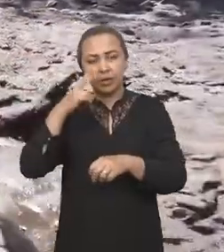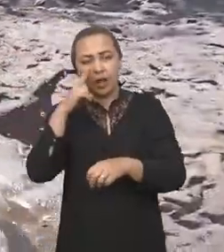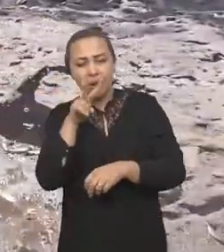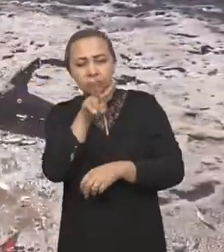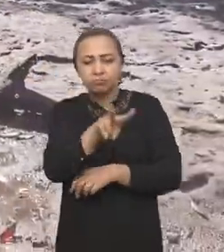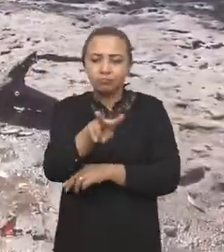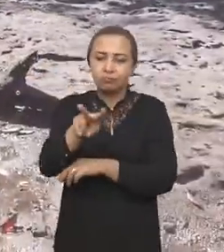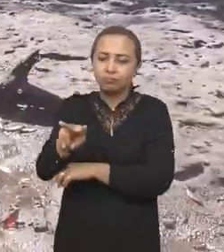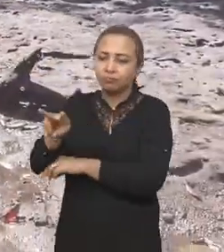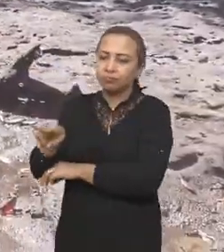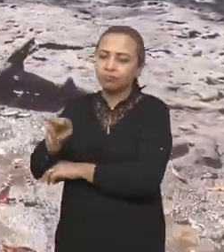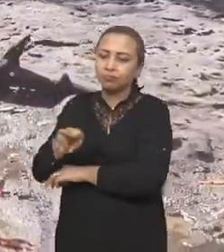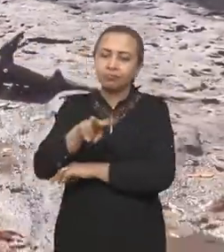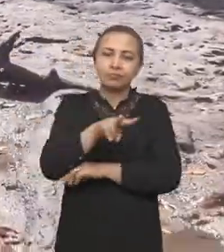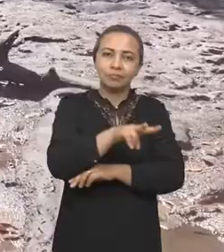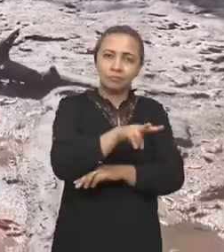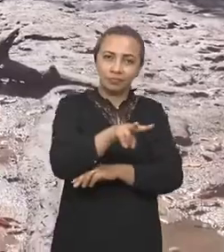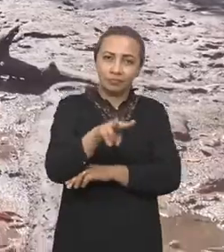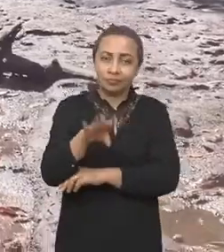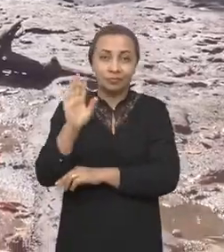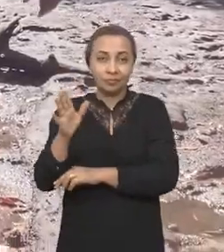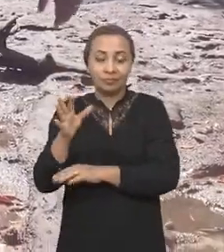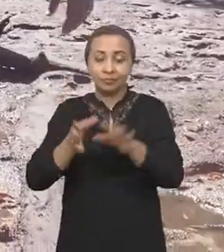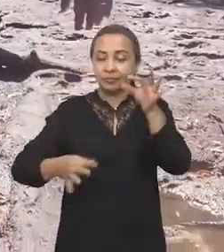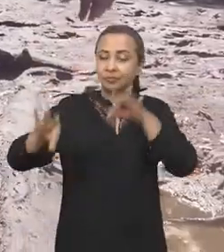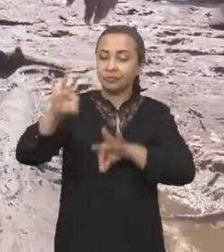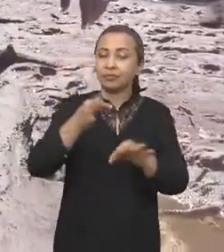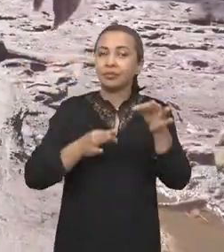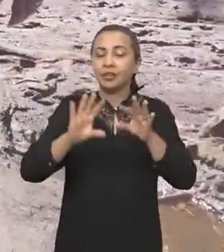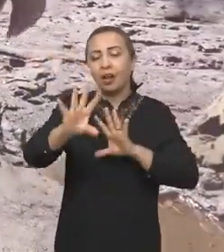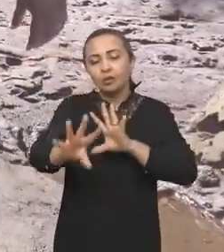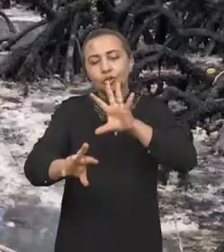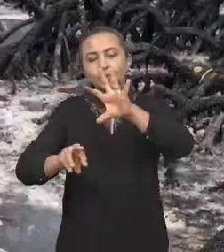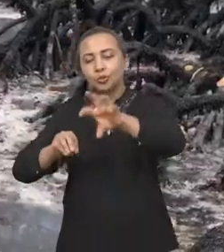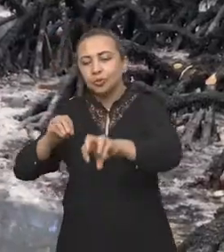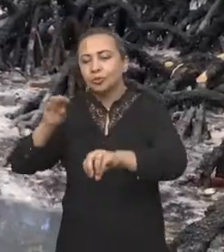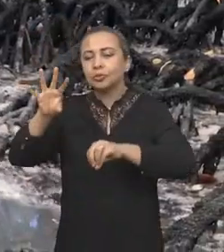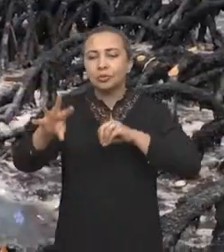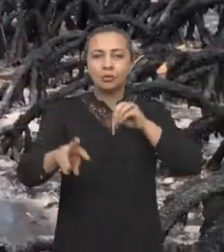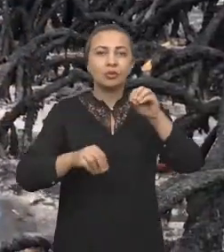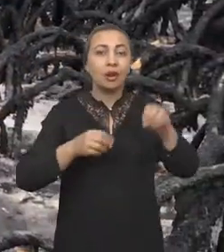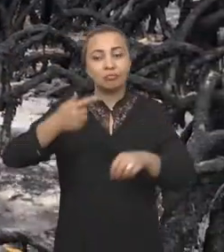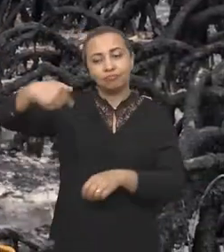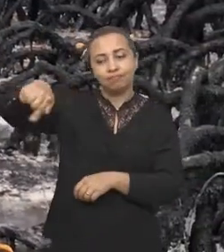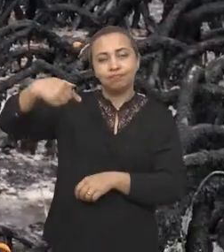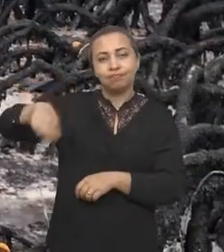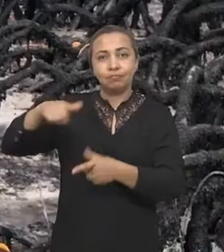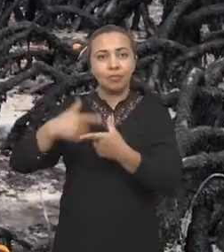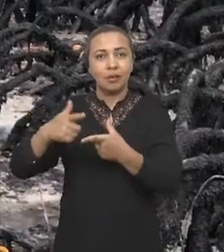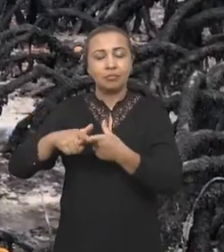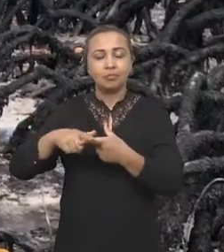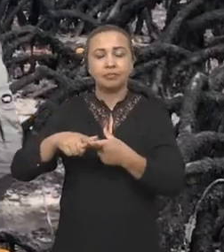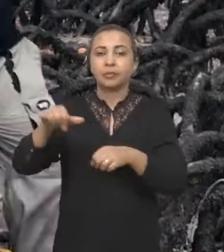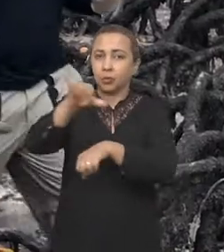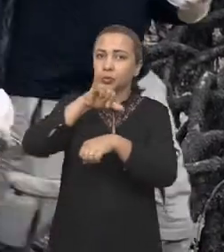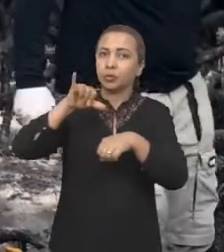iremos monitorar a atuação dessas plantas já aclimatadas em laboratório, que irão remover os poluentes que foram